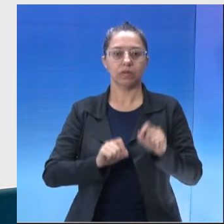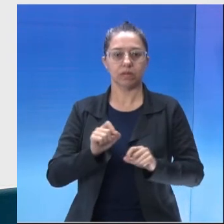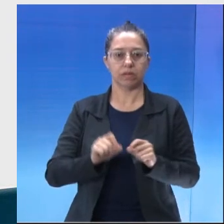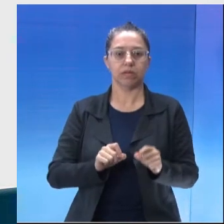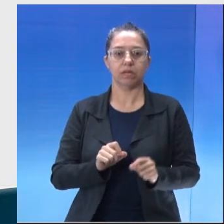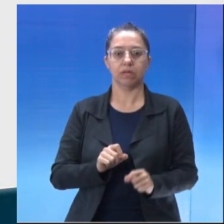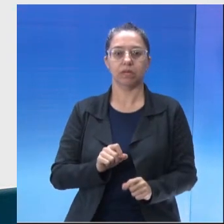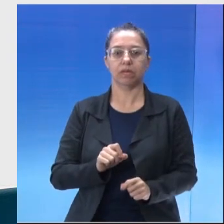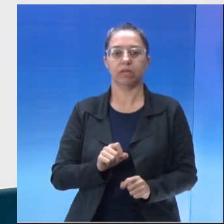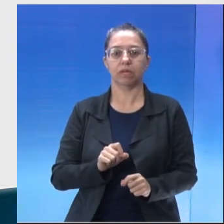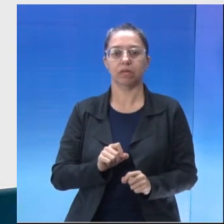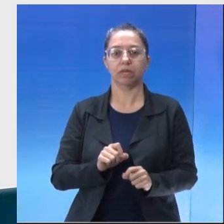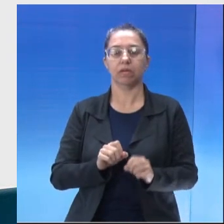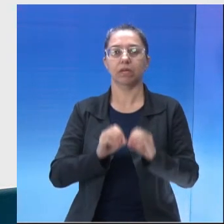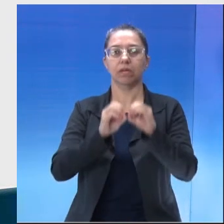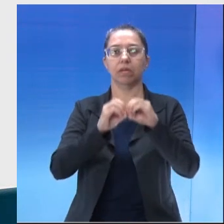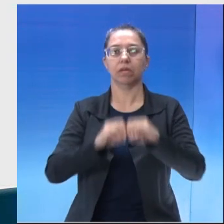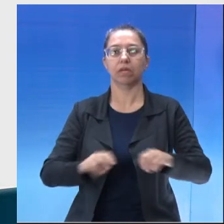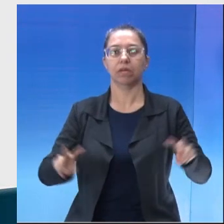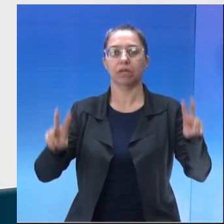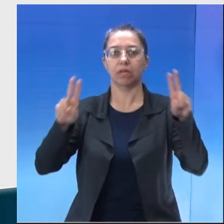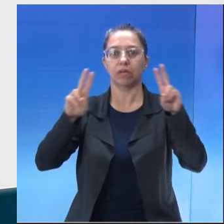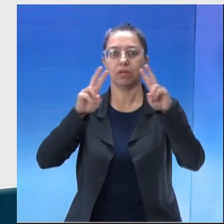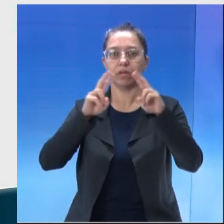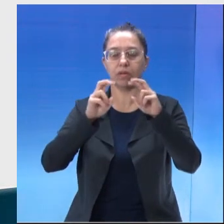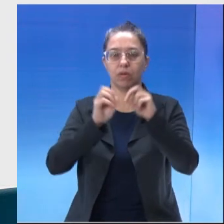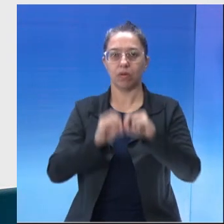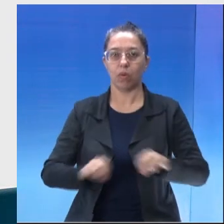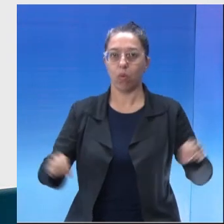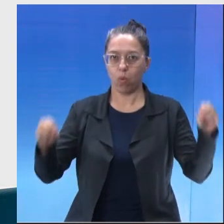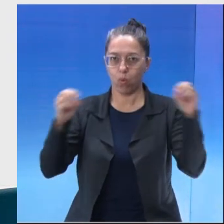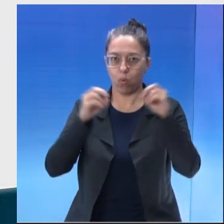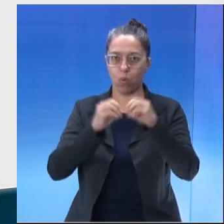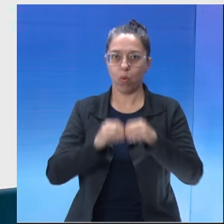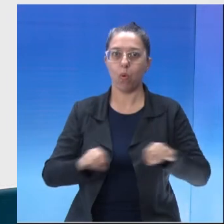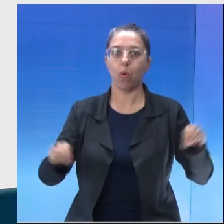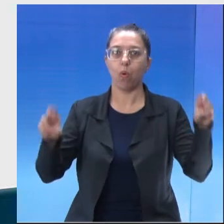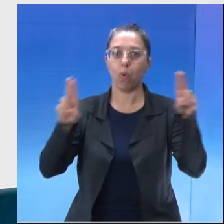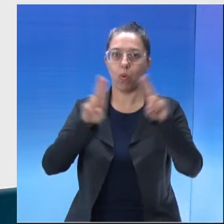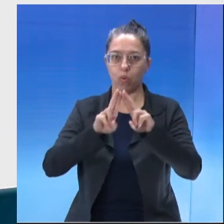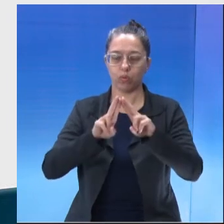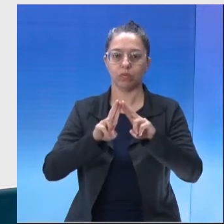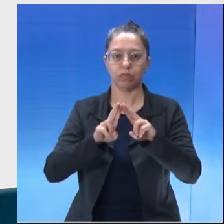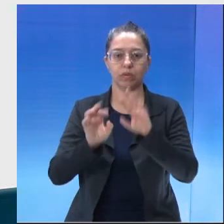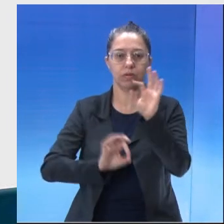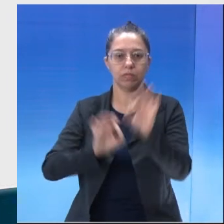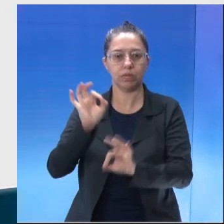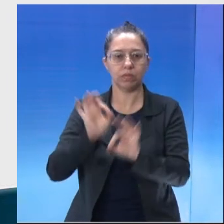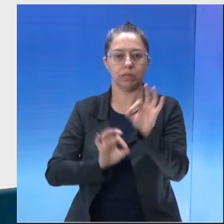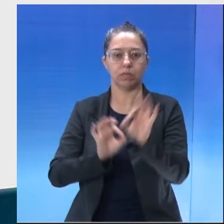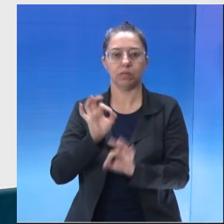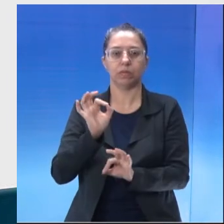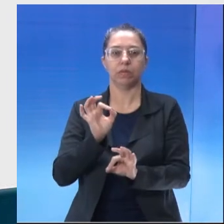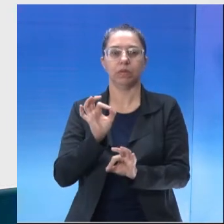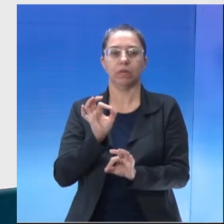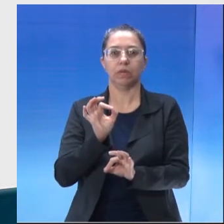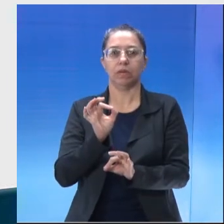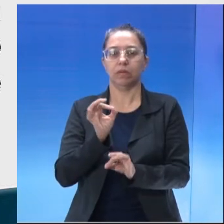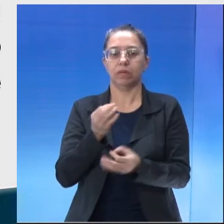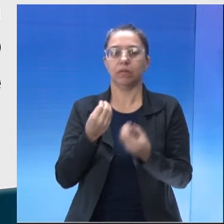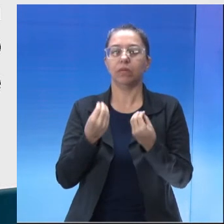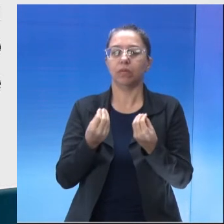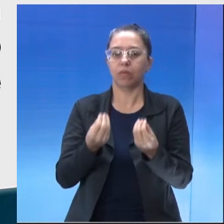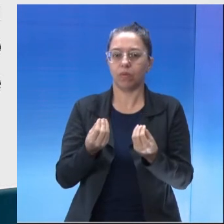Humanos como um padrão comum de conquistas para todos os povos e todas as nações, disse Audrey.